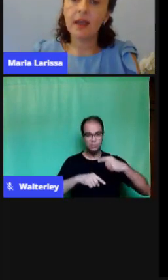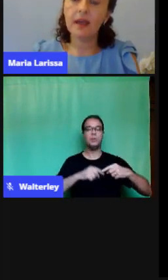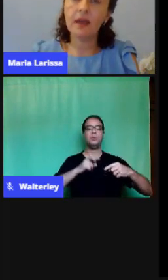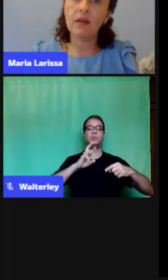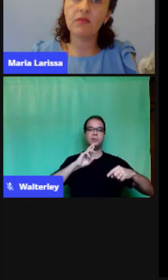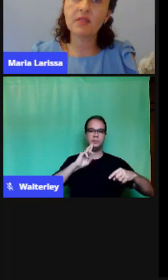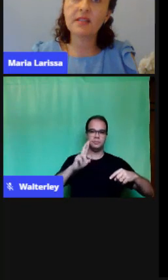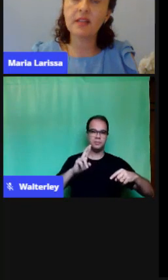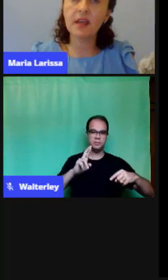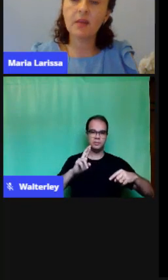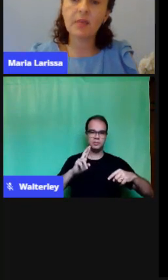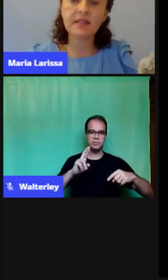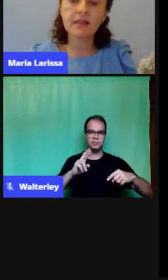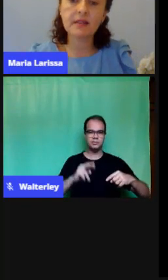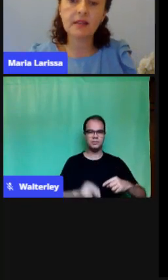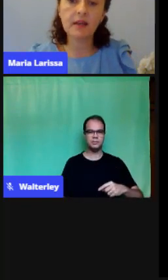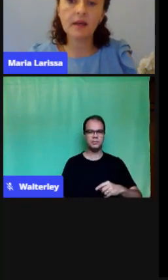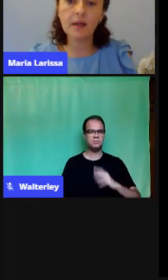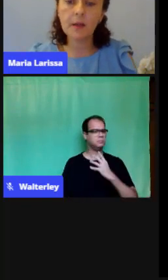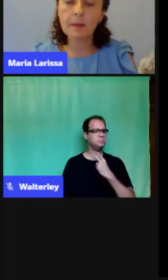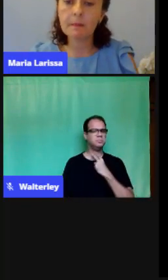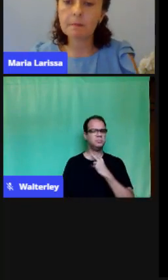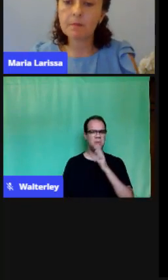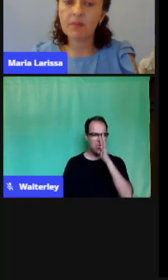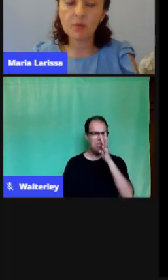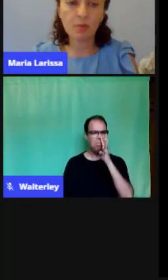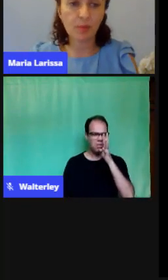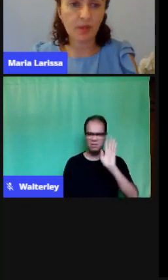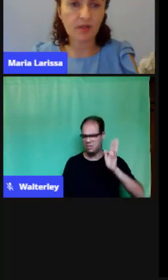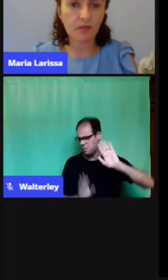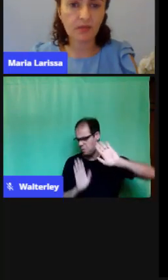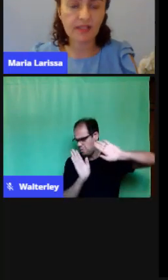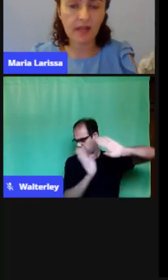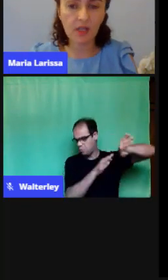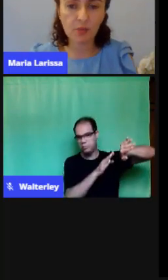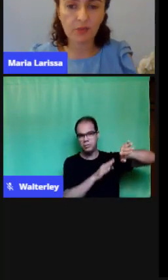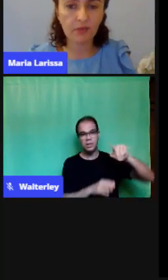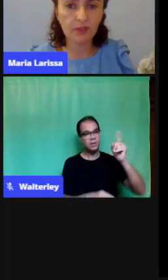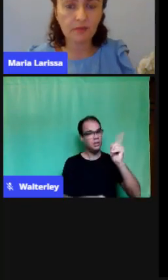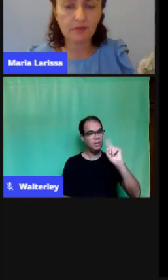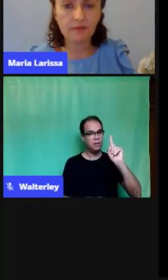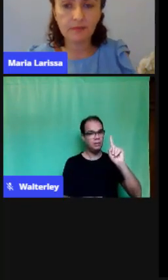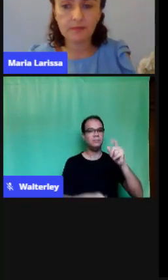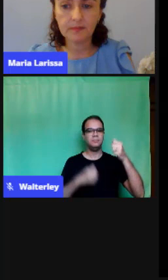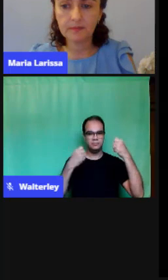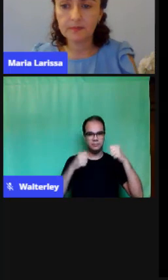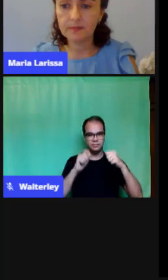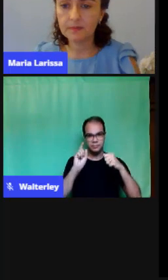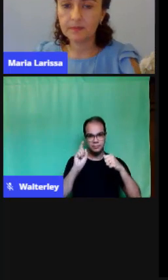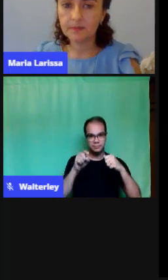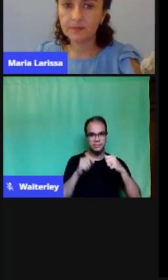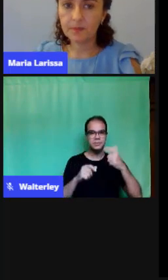questão, você precisa... Vamos para o próximo slide, por favor?